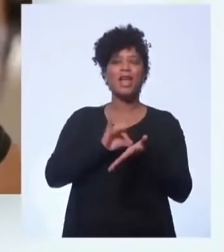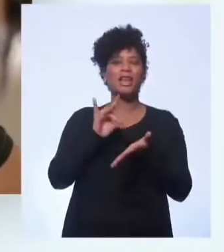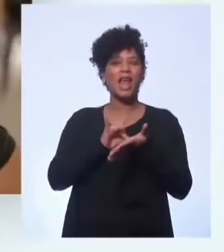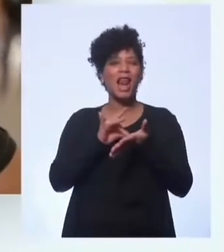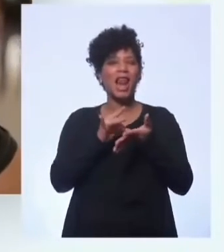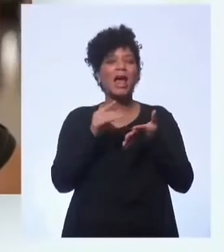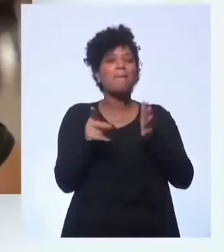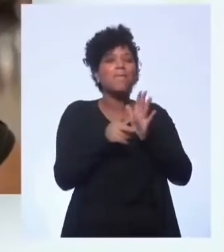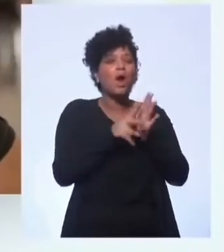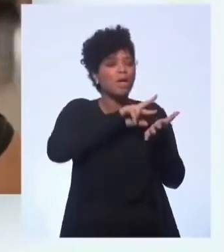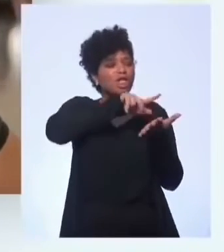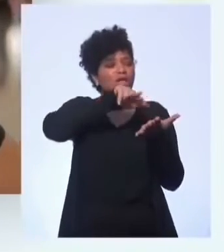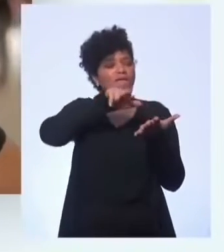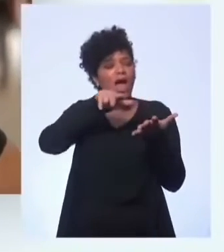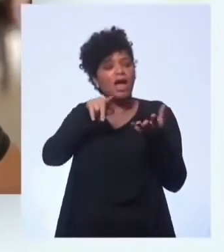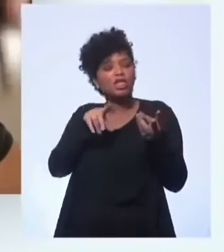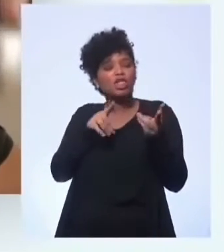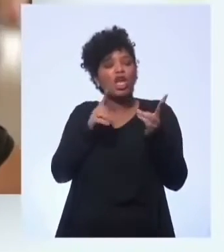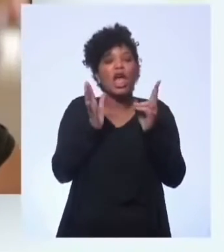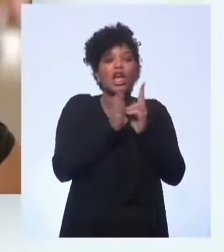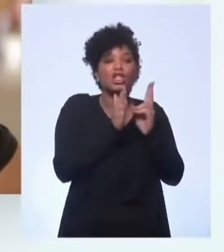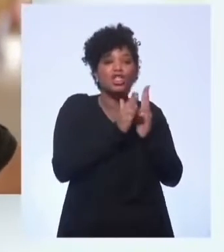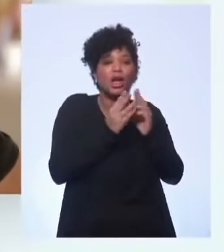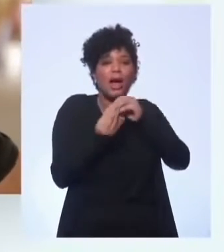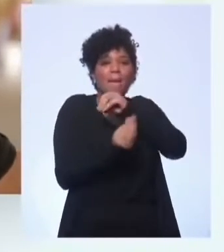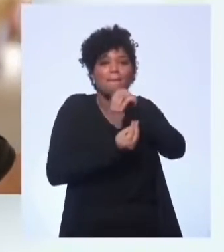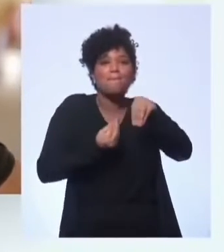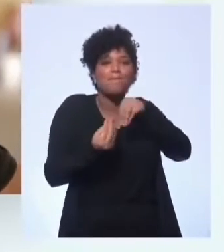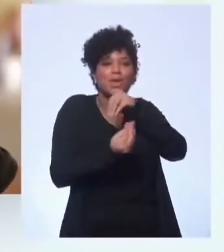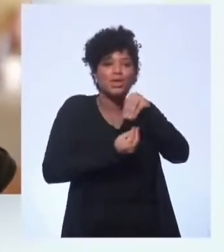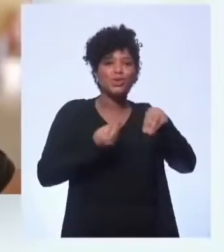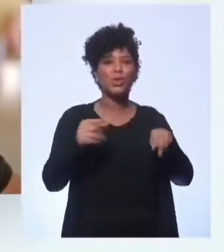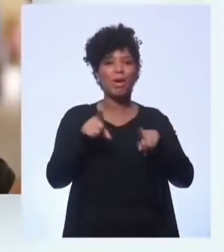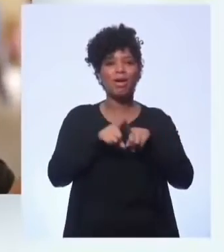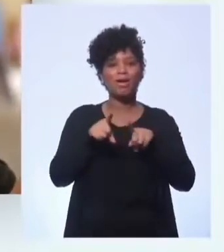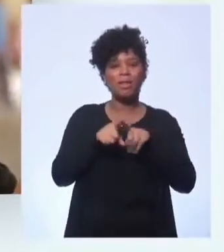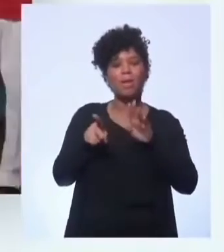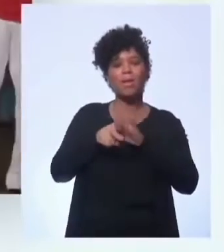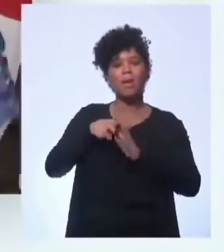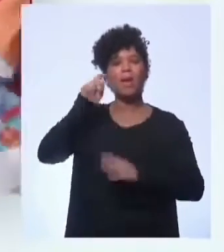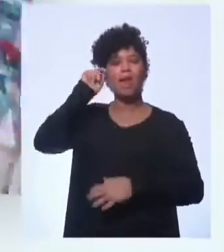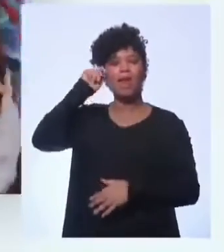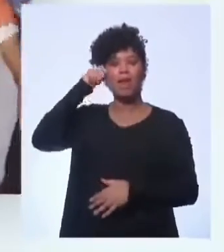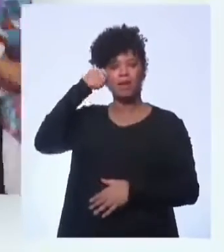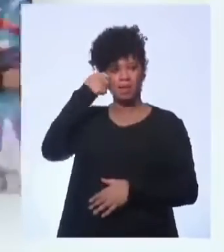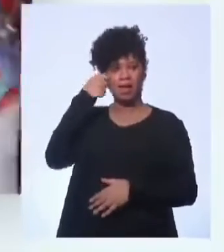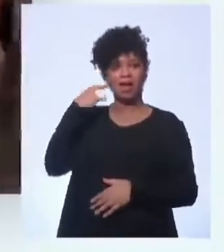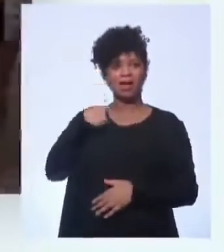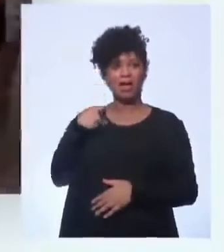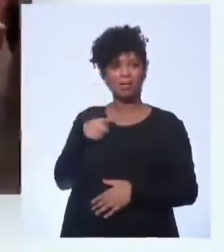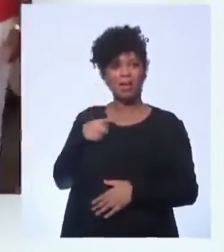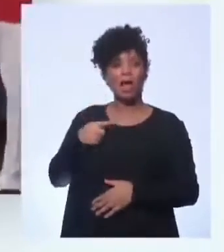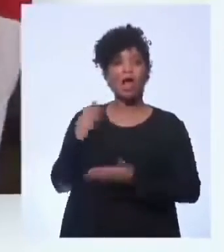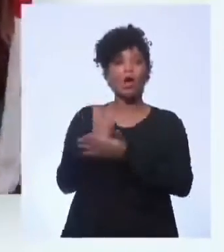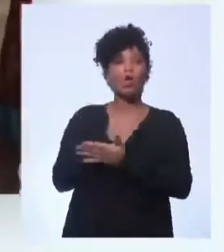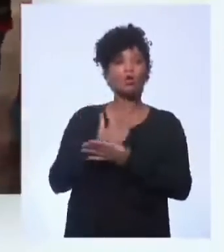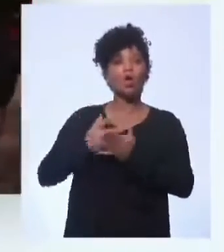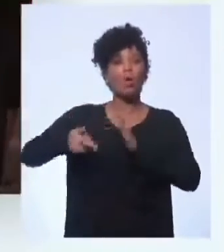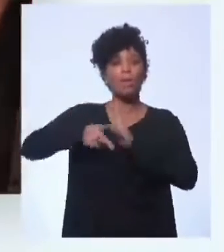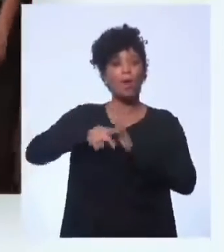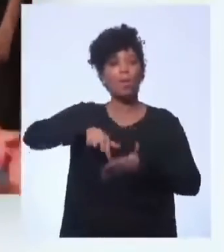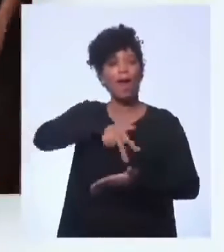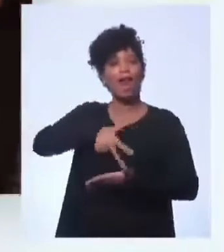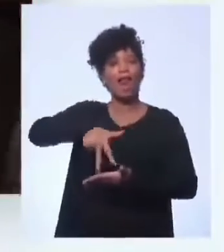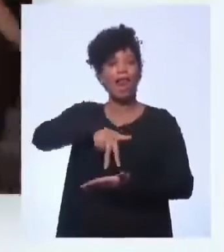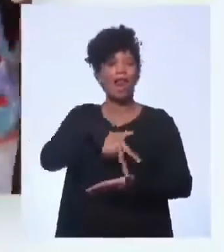elementos indígenas, africanos e lusitanos. Na parte africana, esses